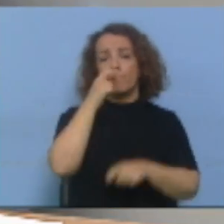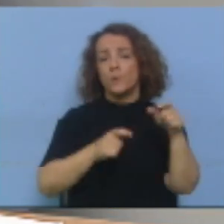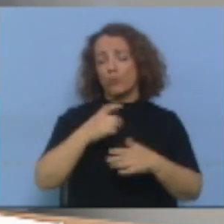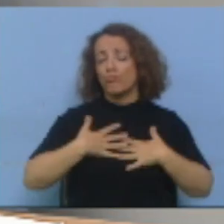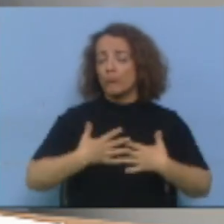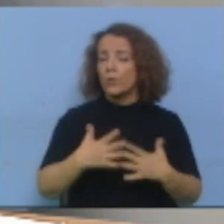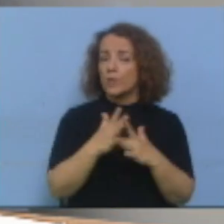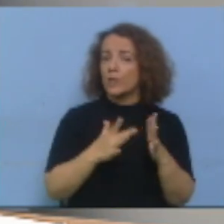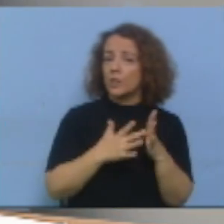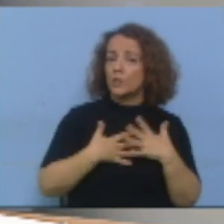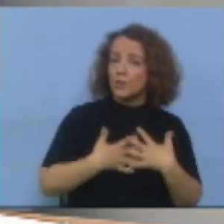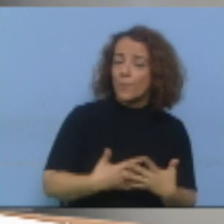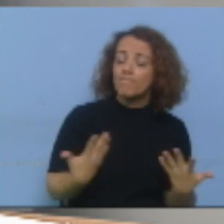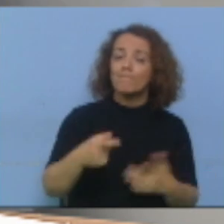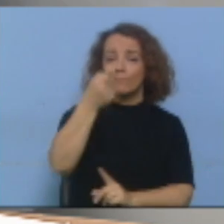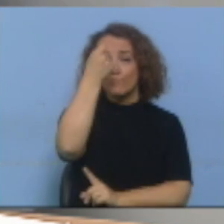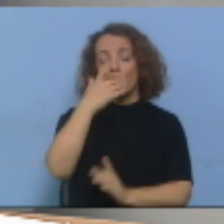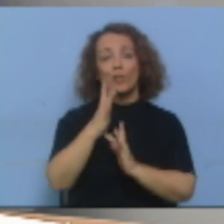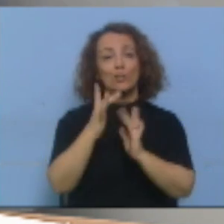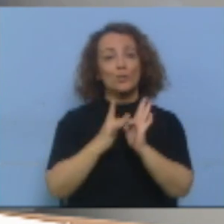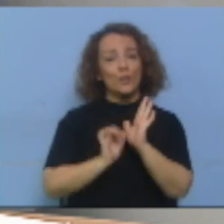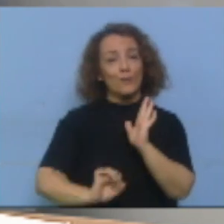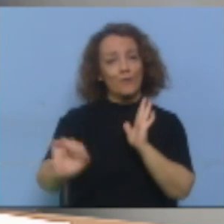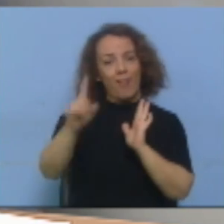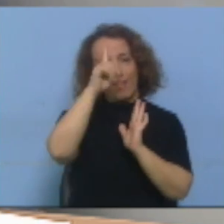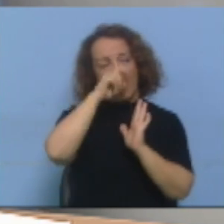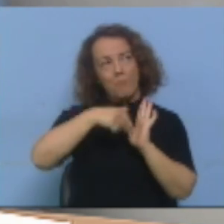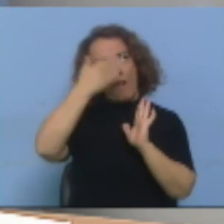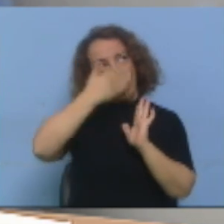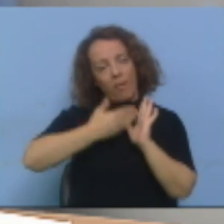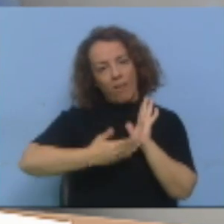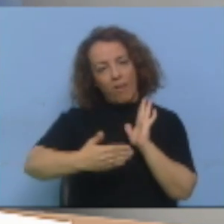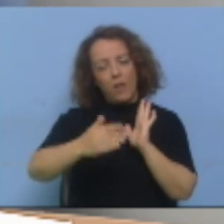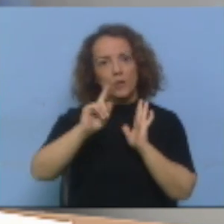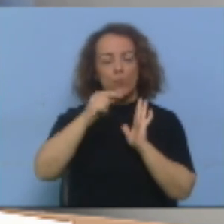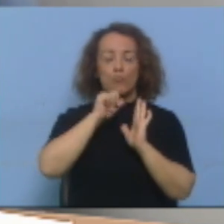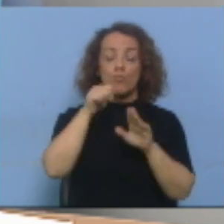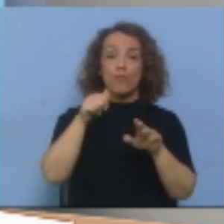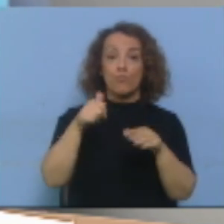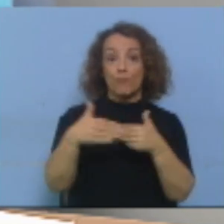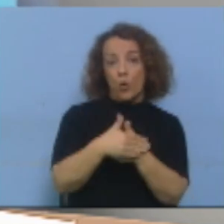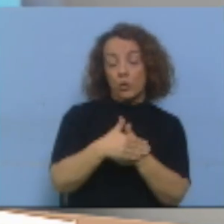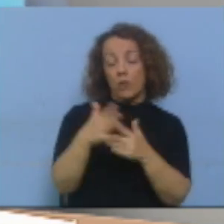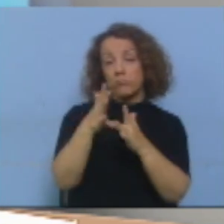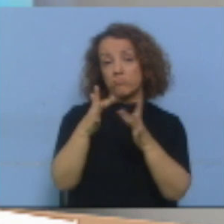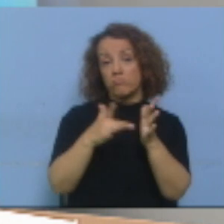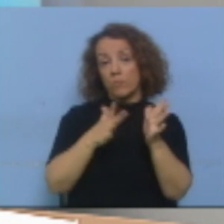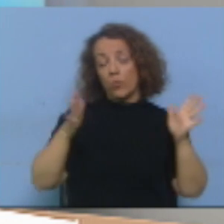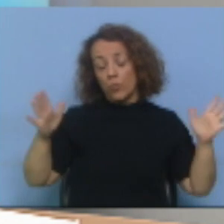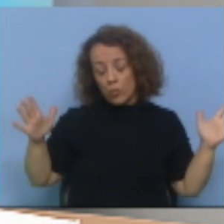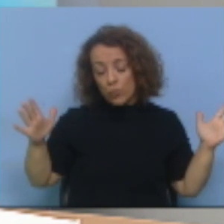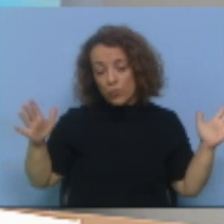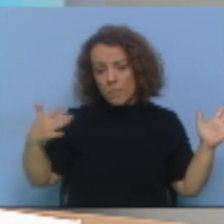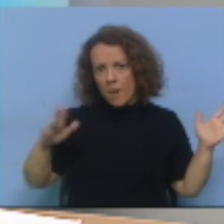A história de Jesus é recordada nestes dias e é celebrado o mistério de uma morte numa cruz que é geradora de